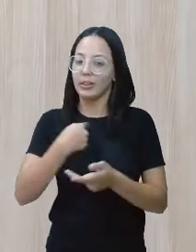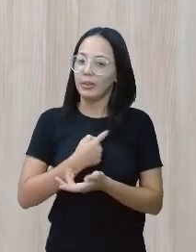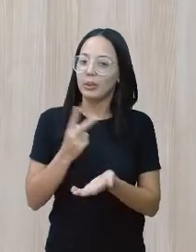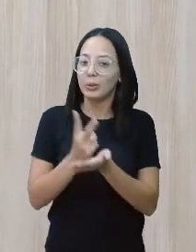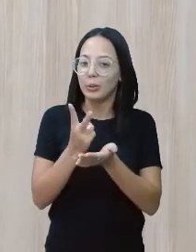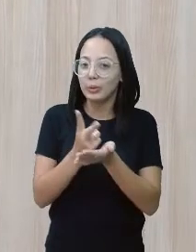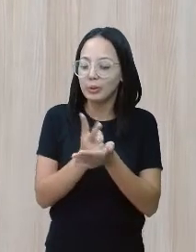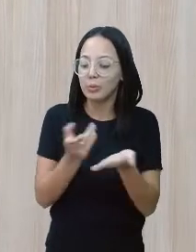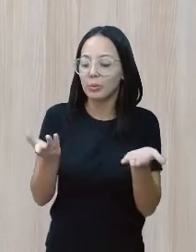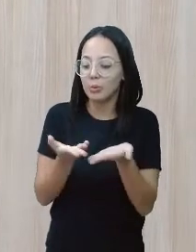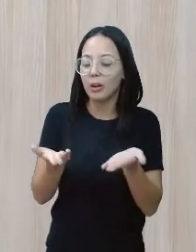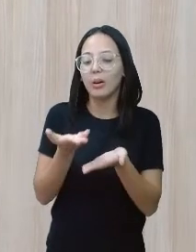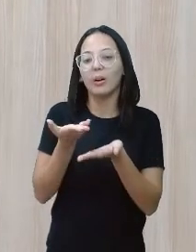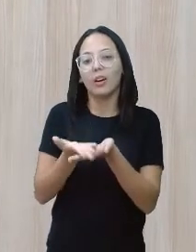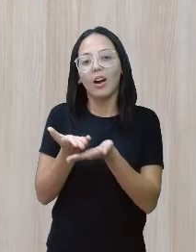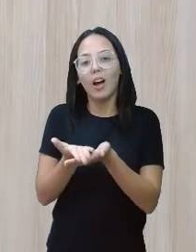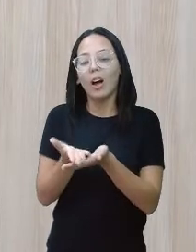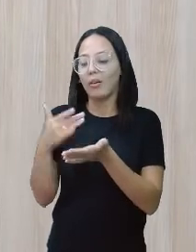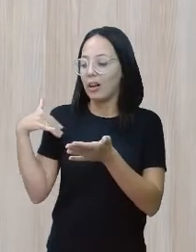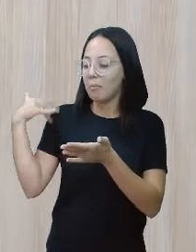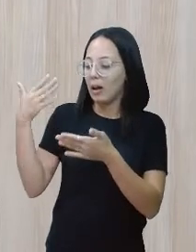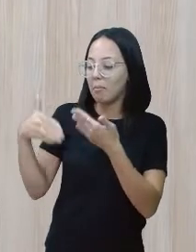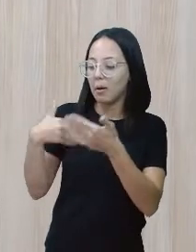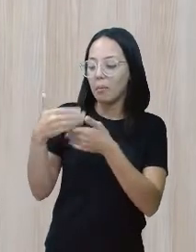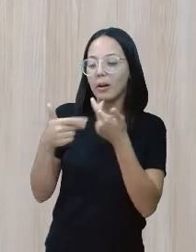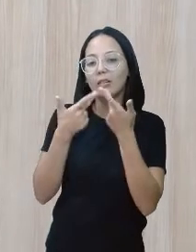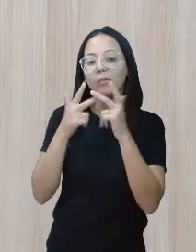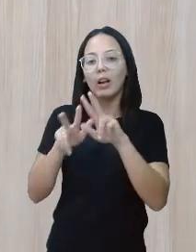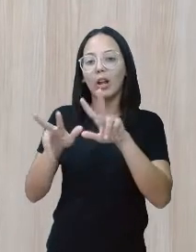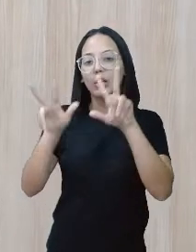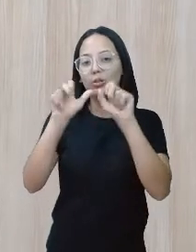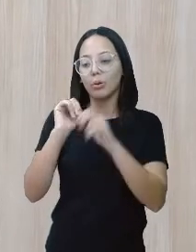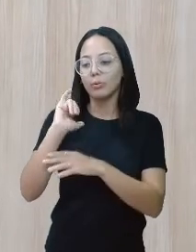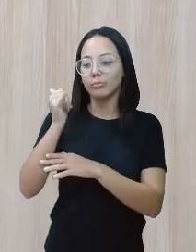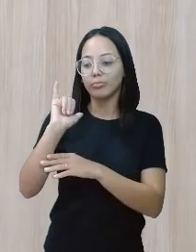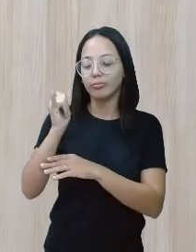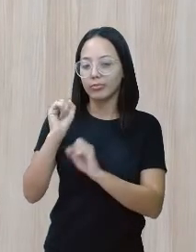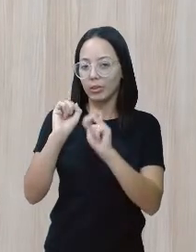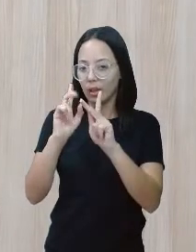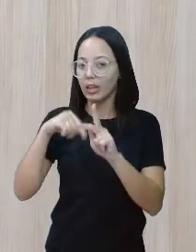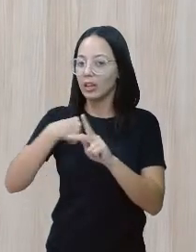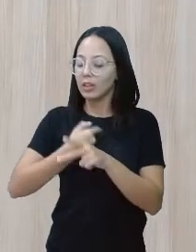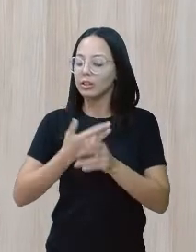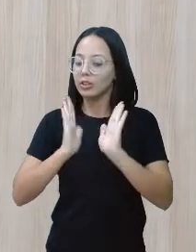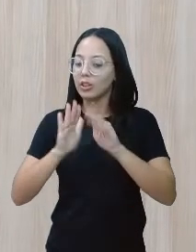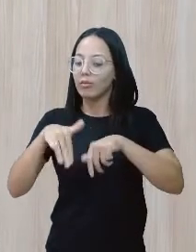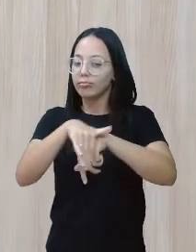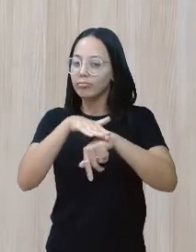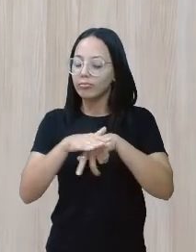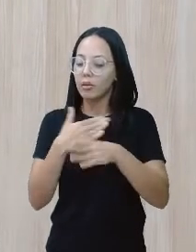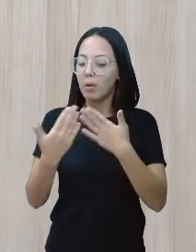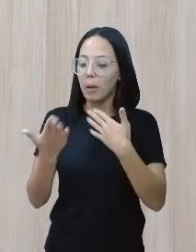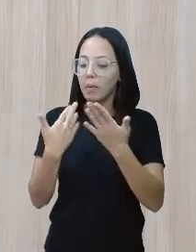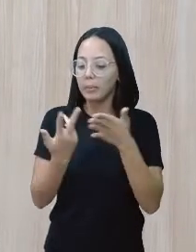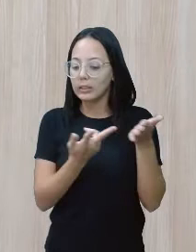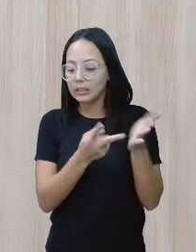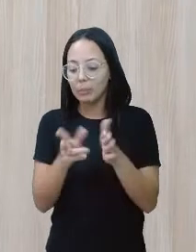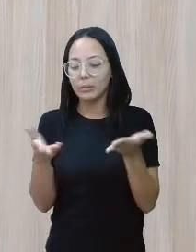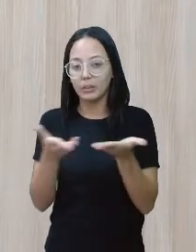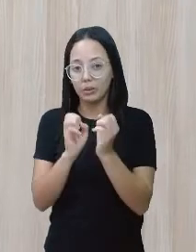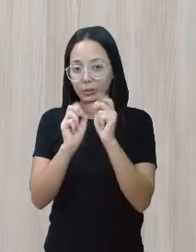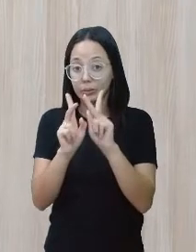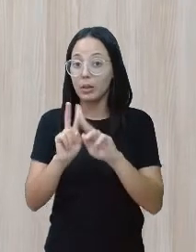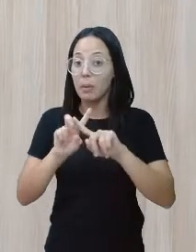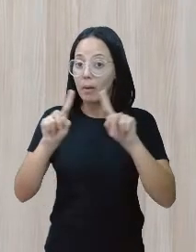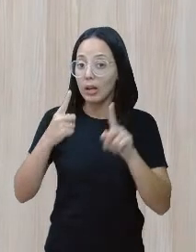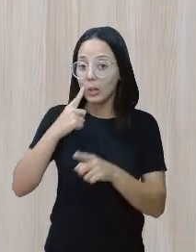aí a nossa jornada de falar sobre as narrativas que a gente vem conversando ao longo dessas semanas, tá certo? Só